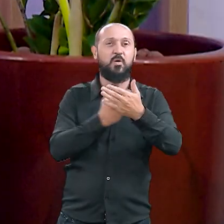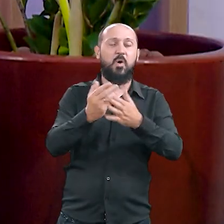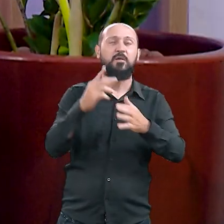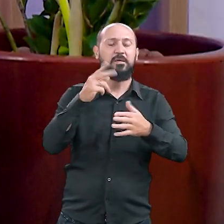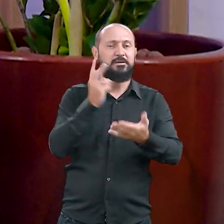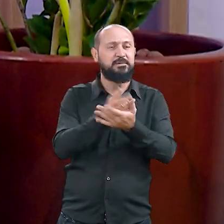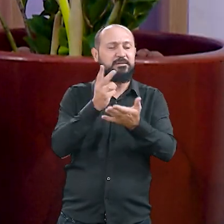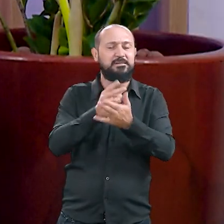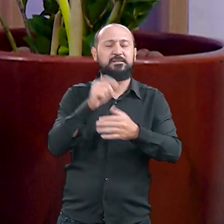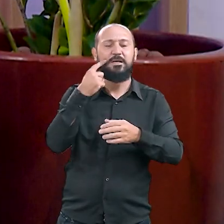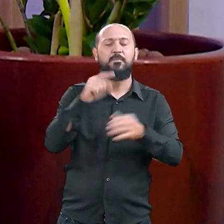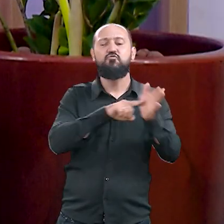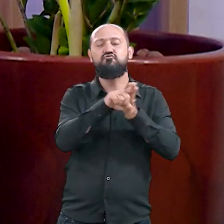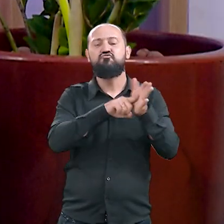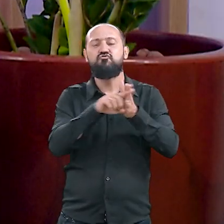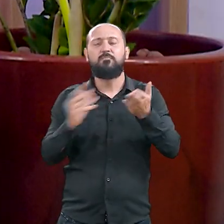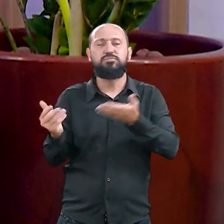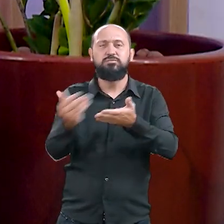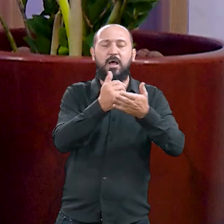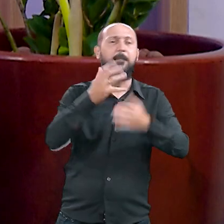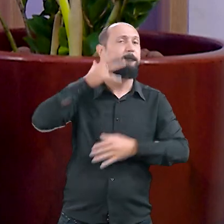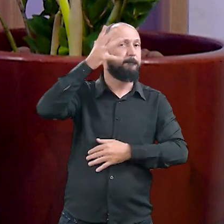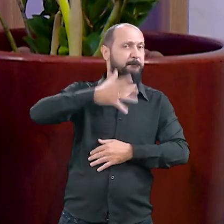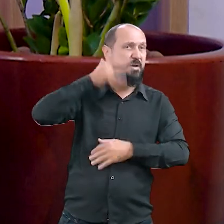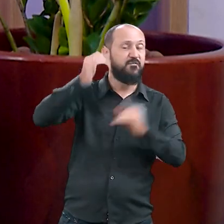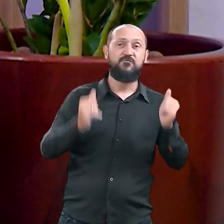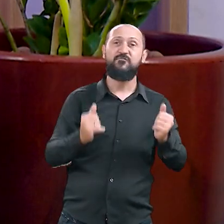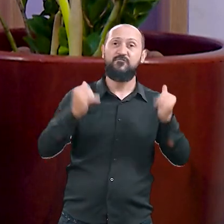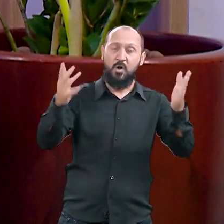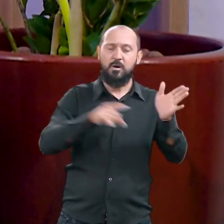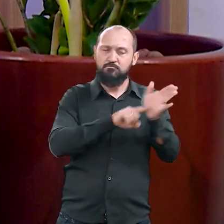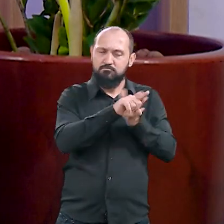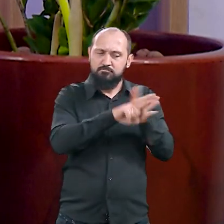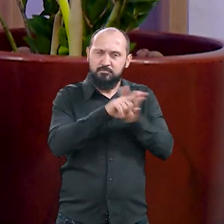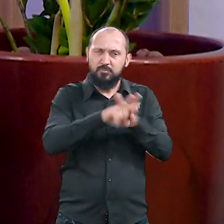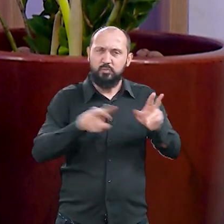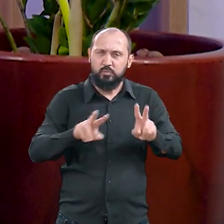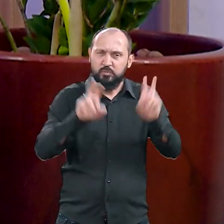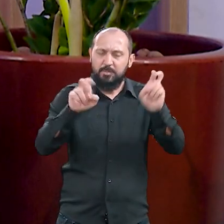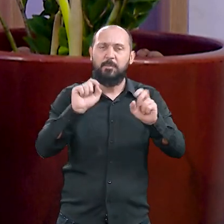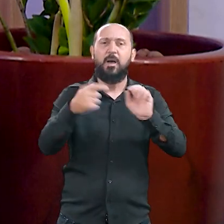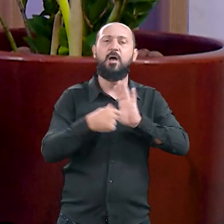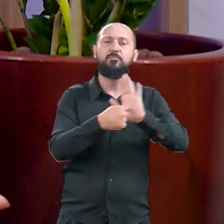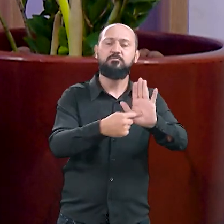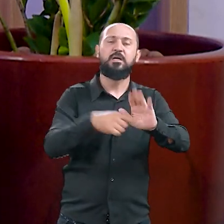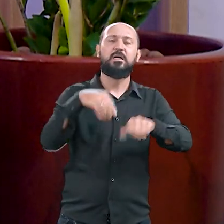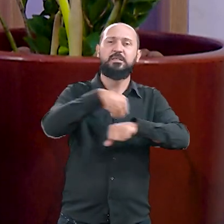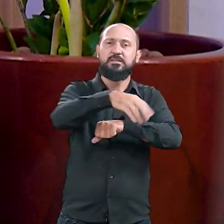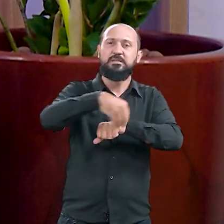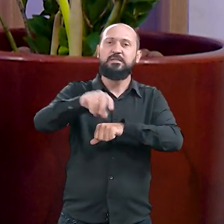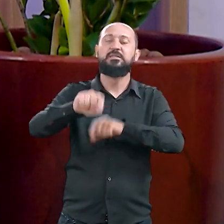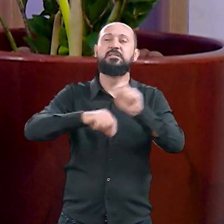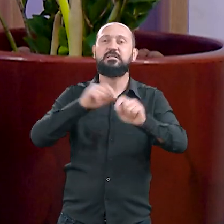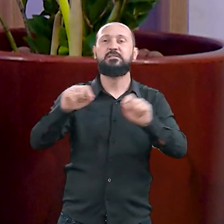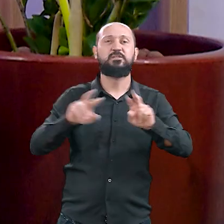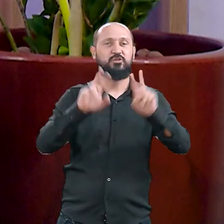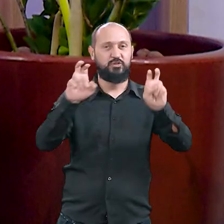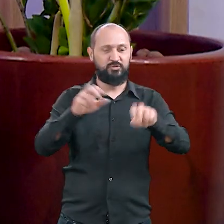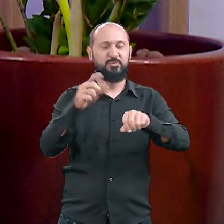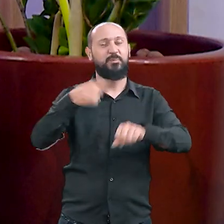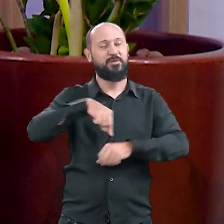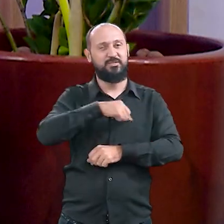já sabe, a inteligência artificial entrou com tudo na vida de muitas pessoas, de empresários e dos próprios civis que